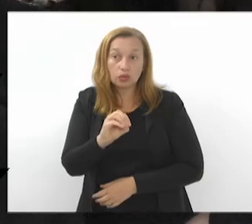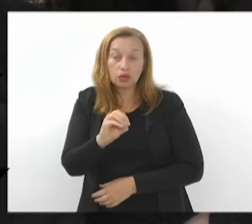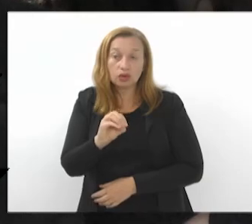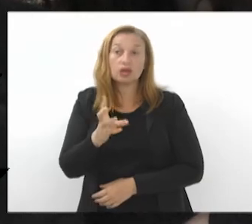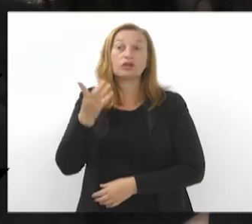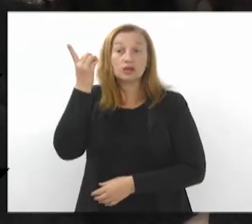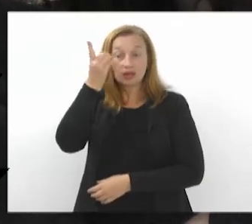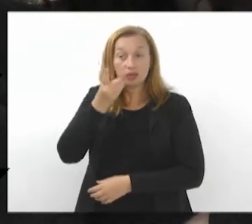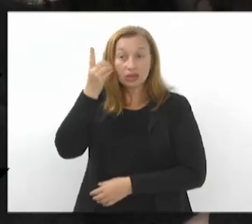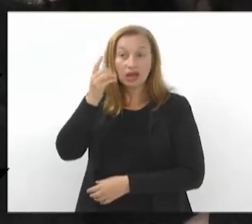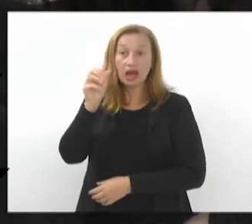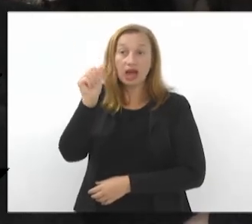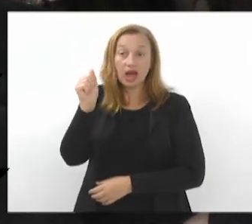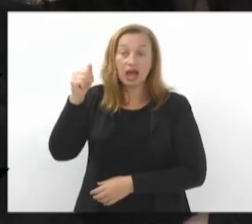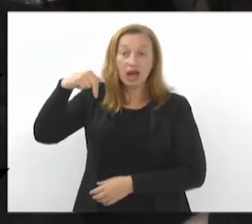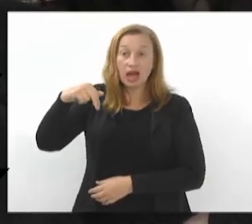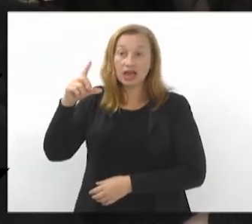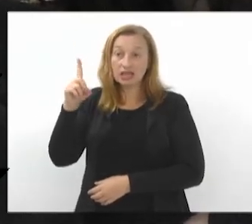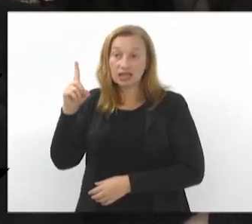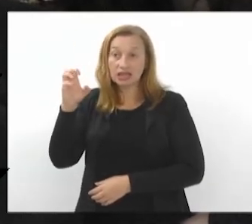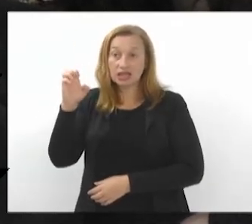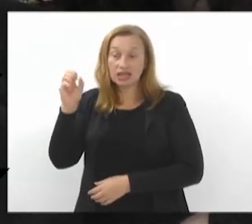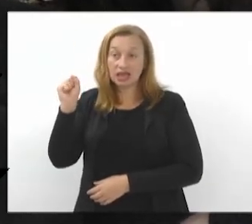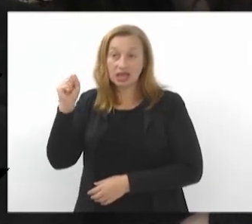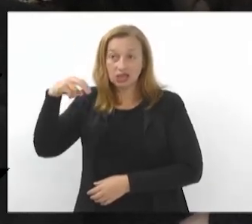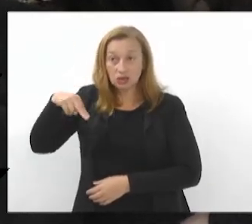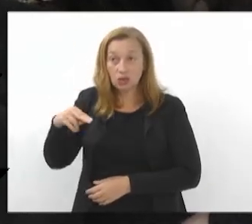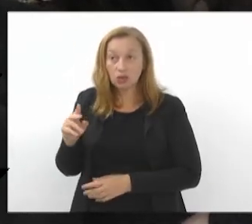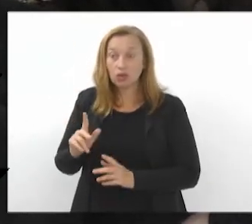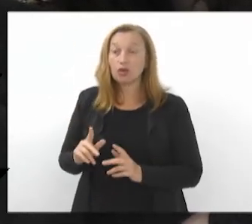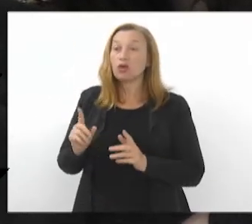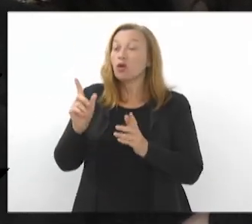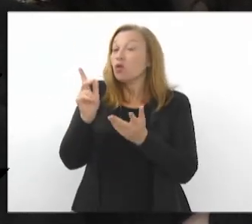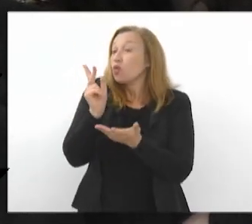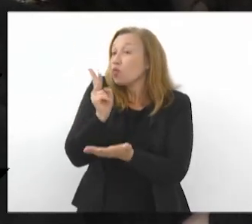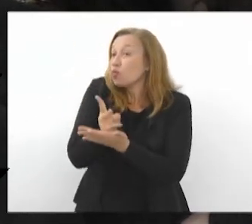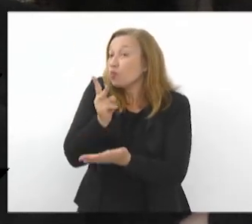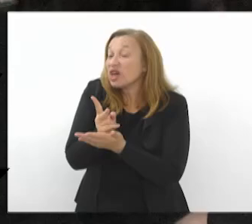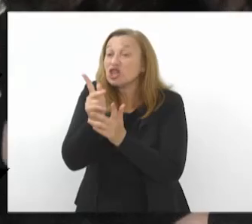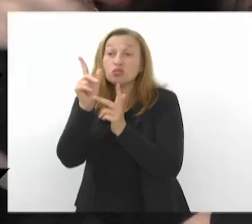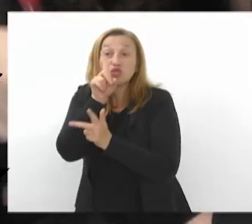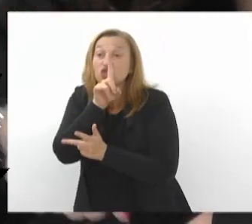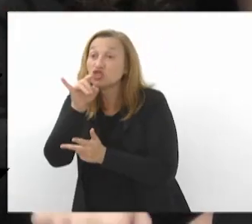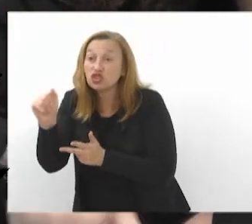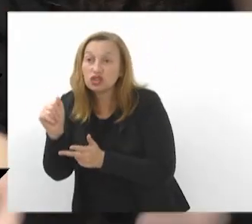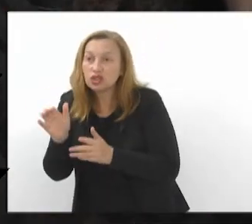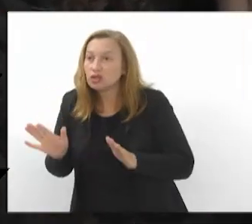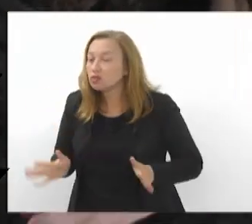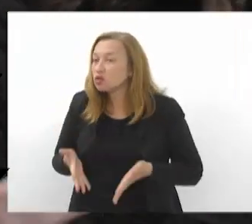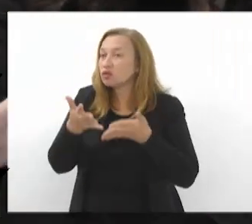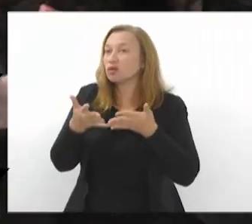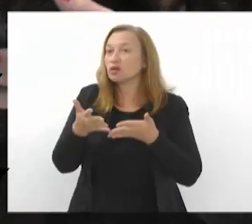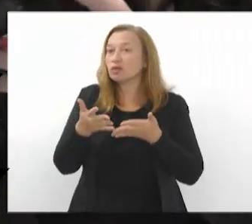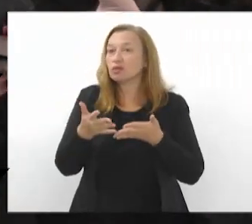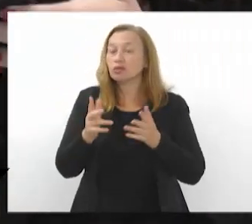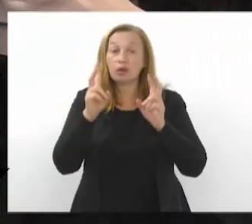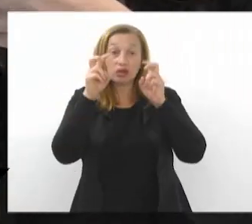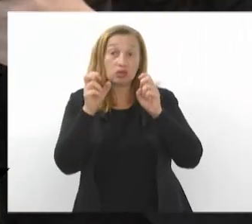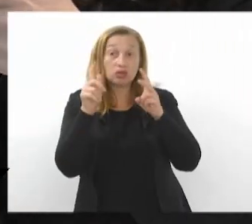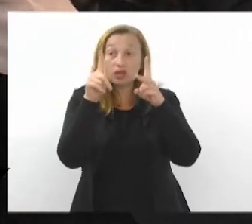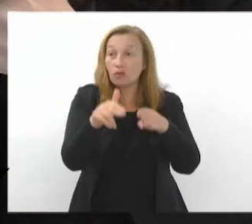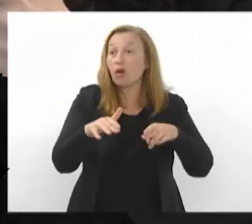deputado Anderson Moraes. Então, possui o mesmo dia de celebração e motivação pelo mesmo fato.